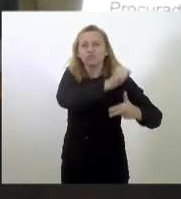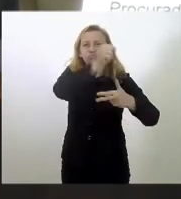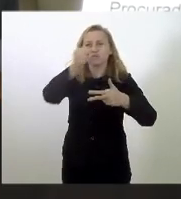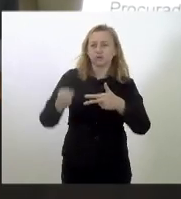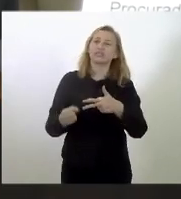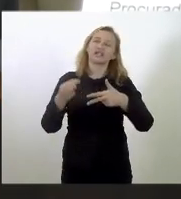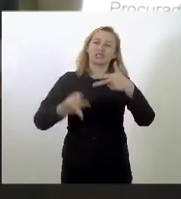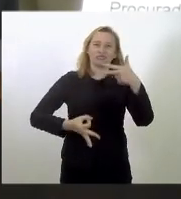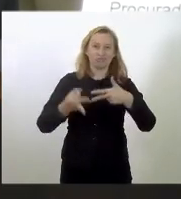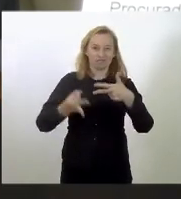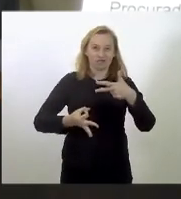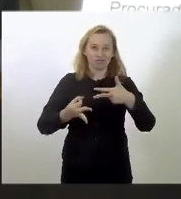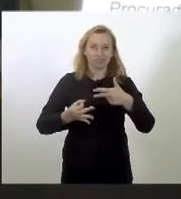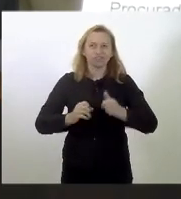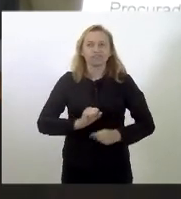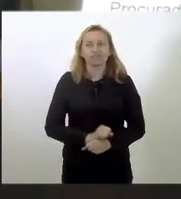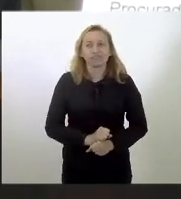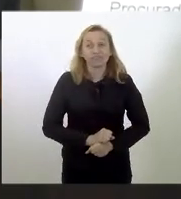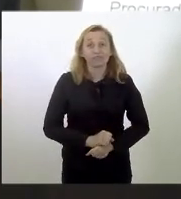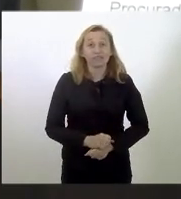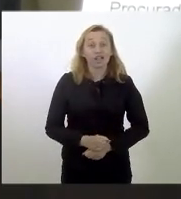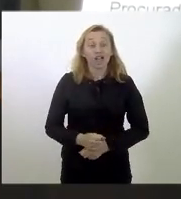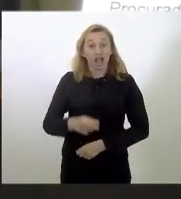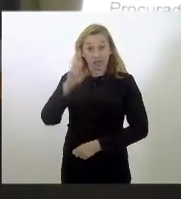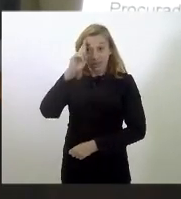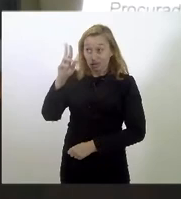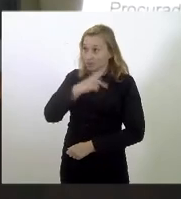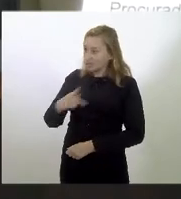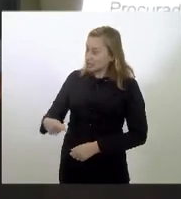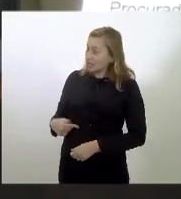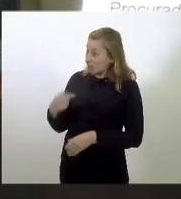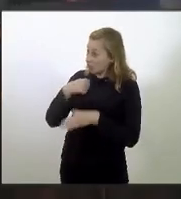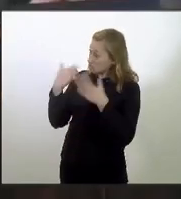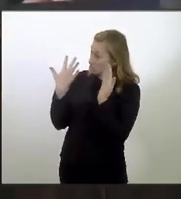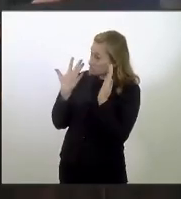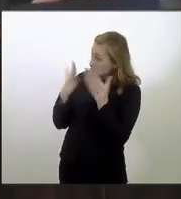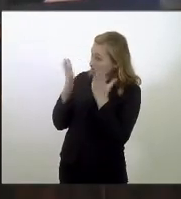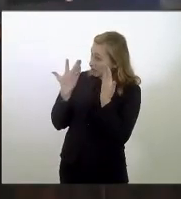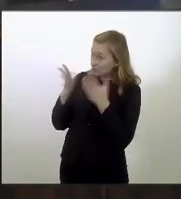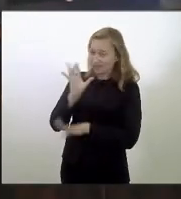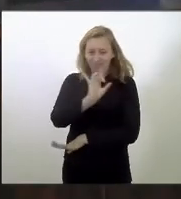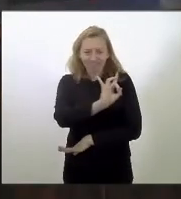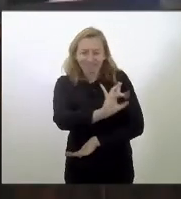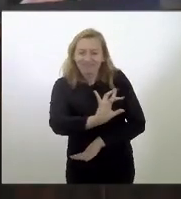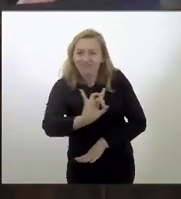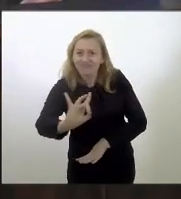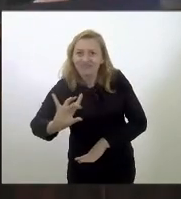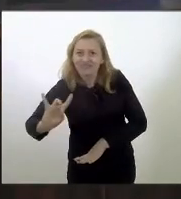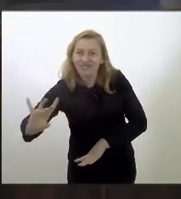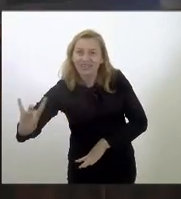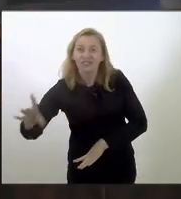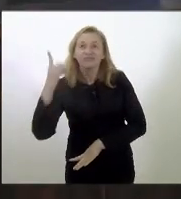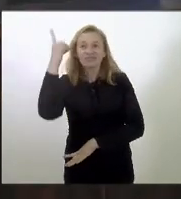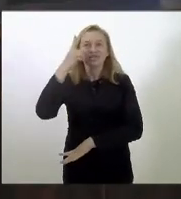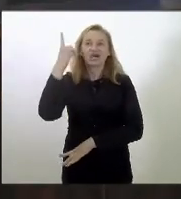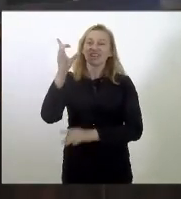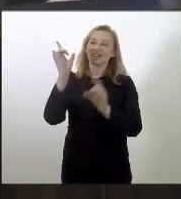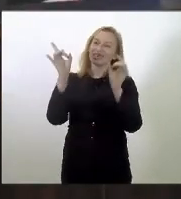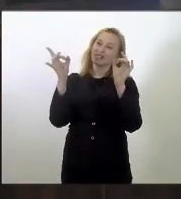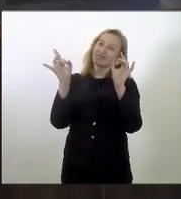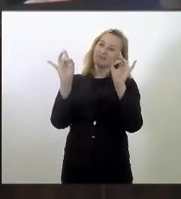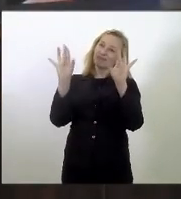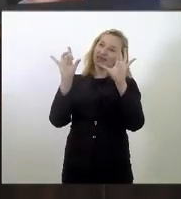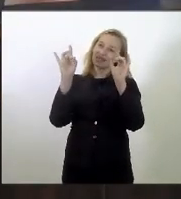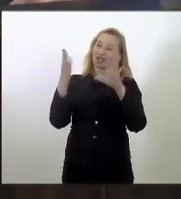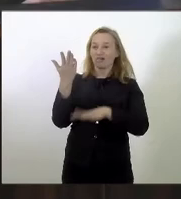Estado. Eu, senhor presidente, dou parabéns a cada um dos deputados, especialmente a Vossa Excelência,